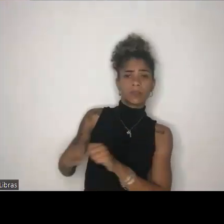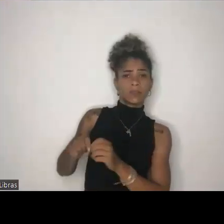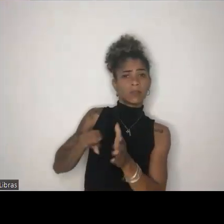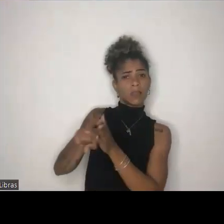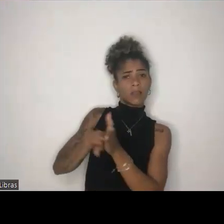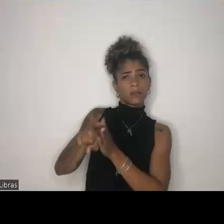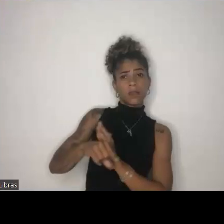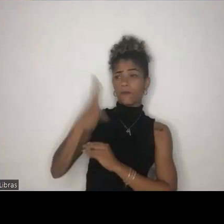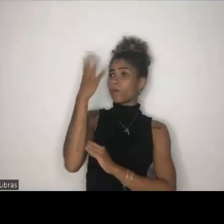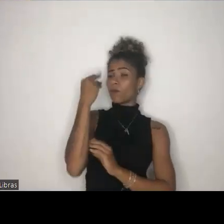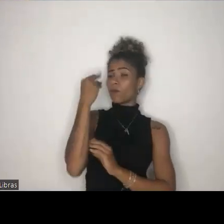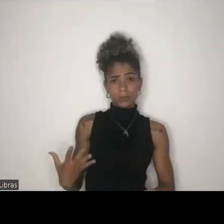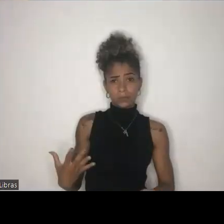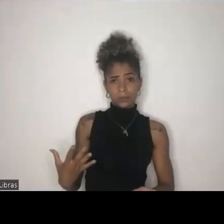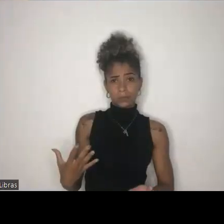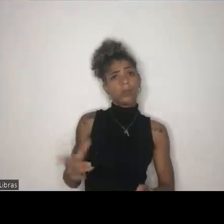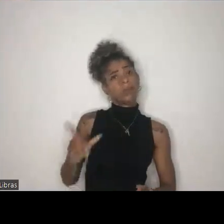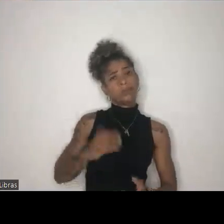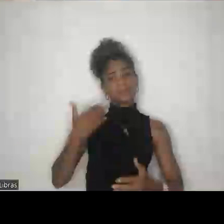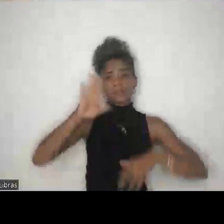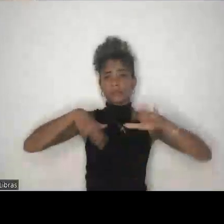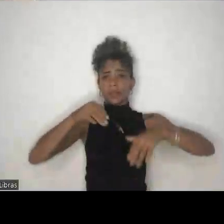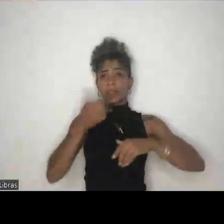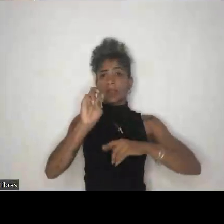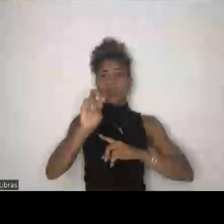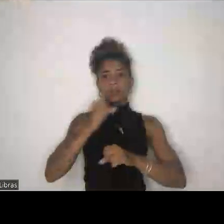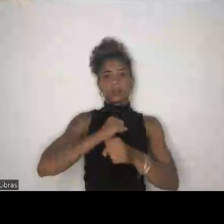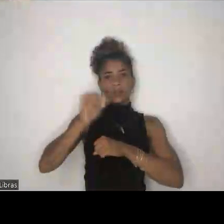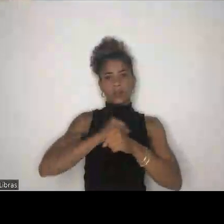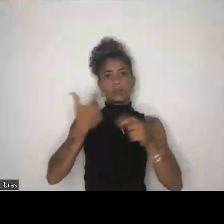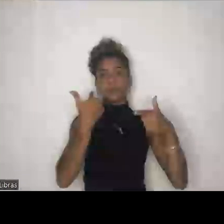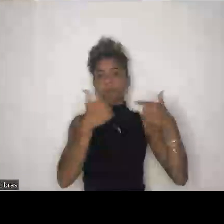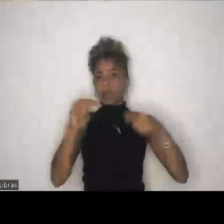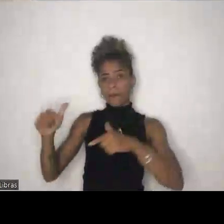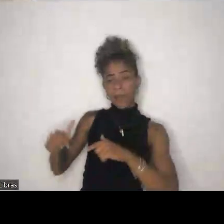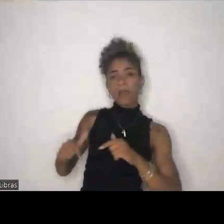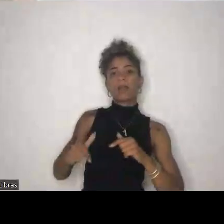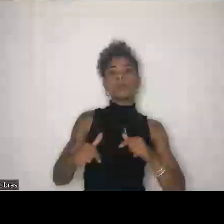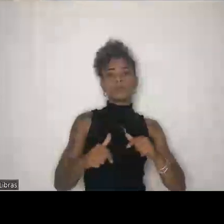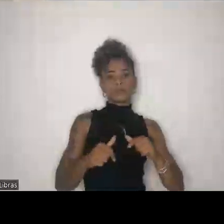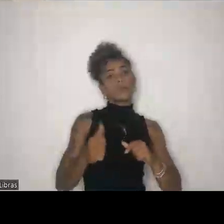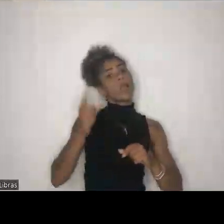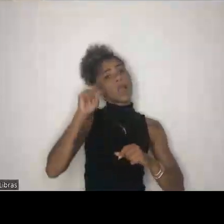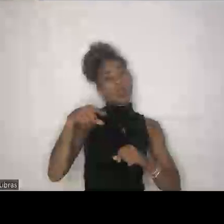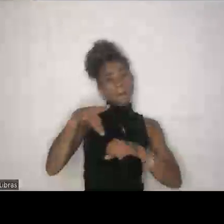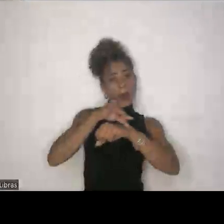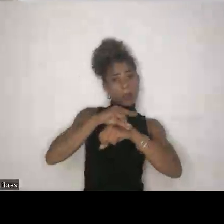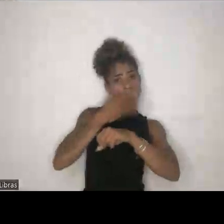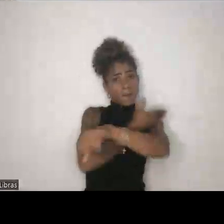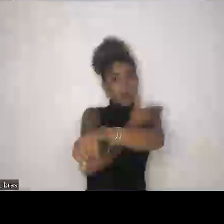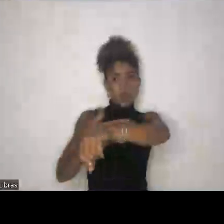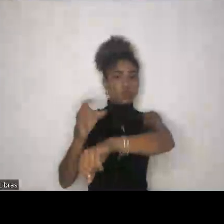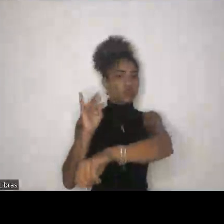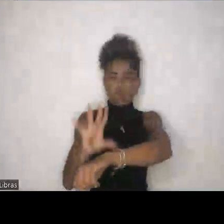fotografia Então eu tenho mais ou menos há 15 anos um trabalho fotográfico preto e branco eu só fotografo preto e